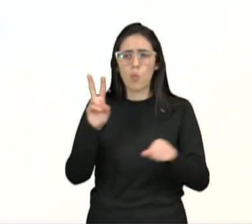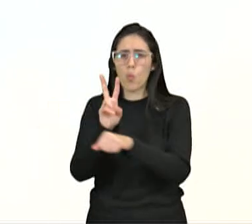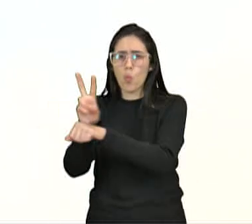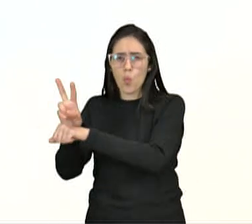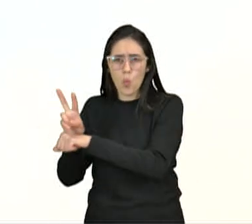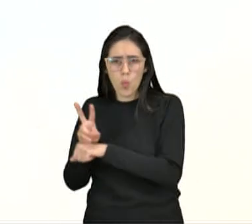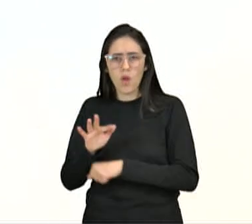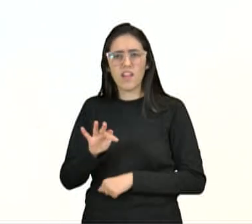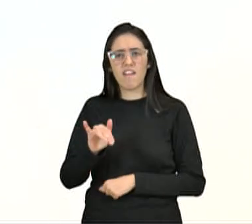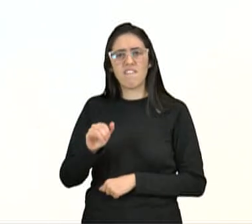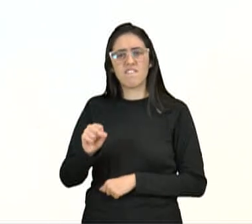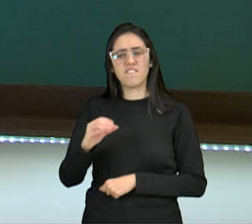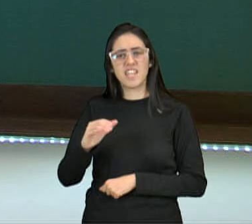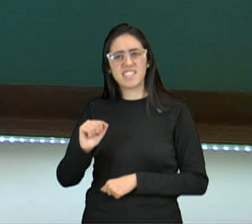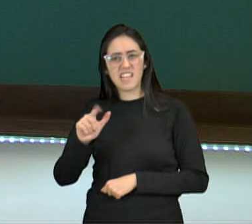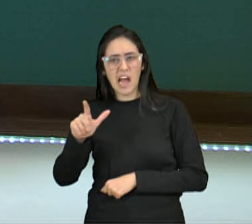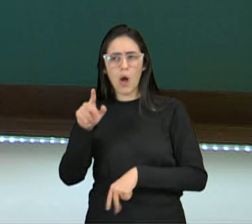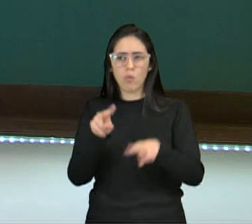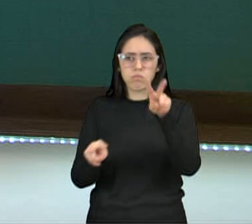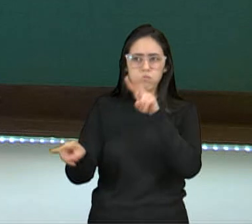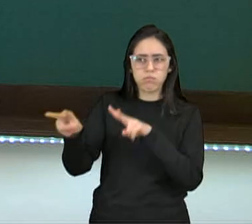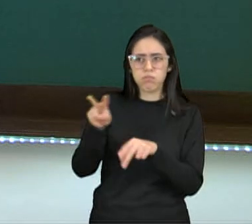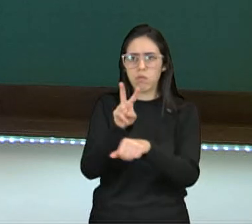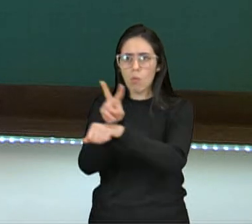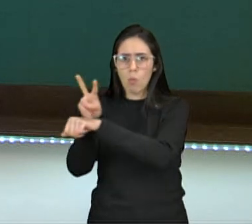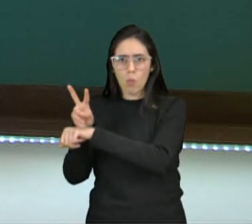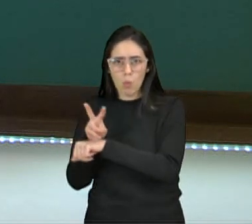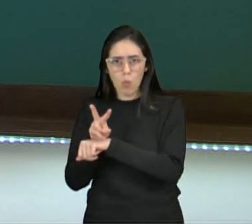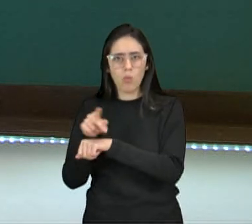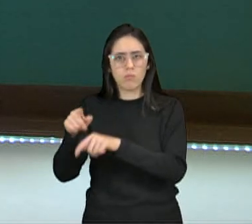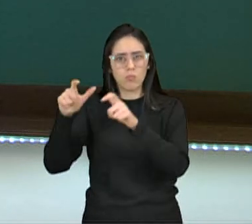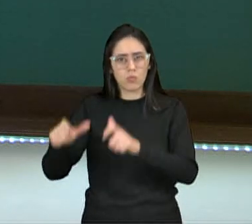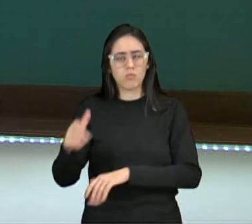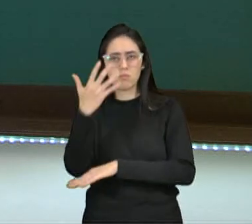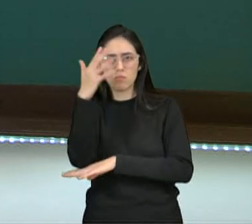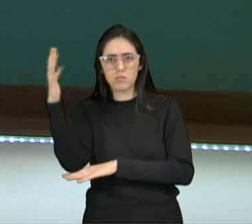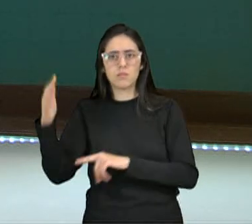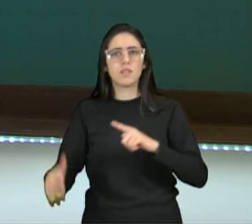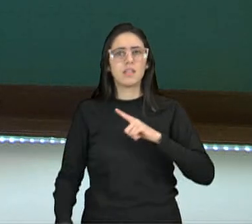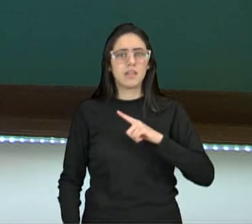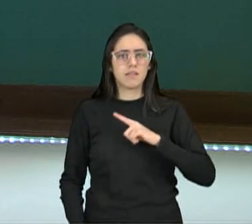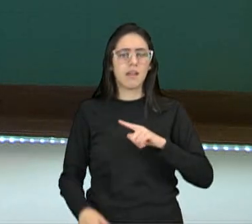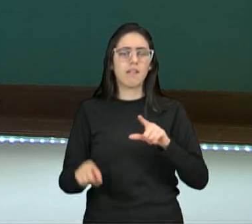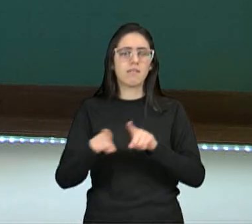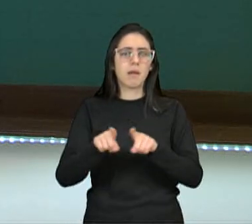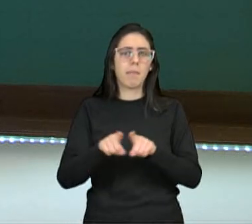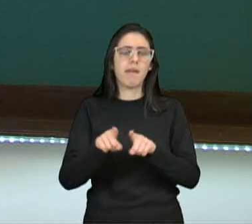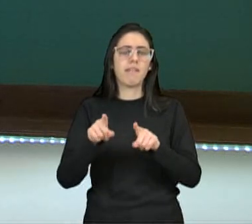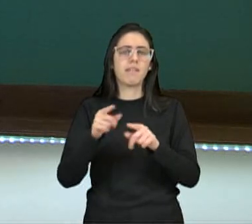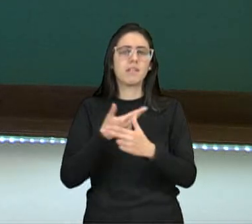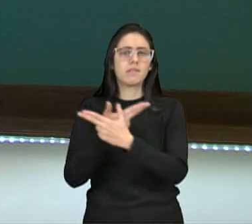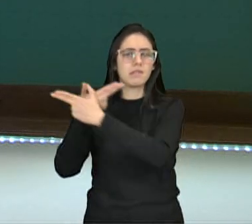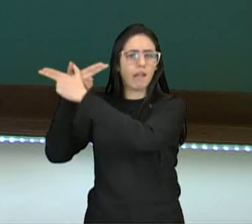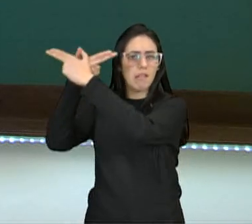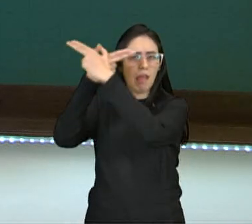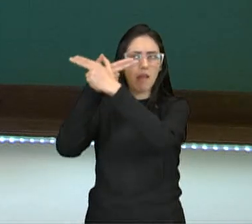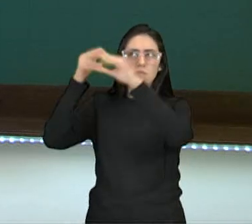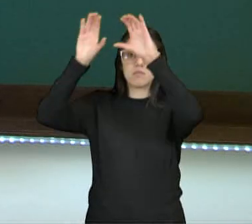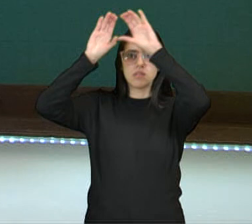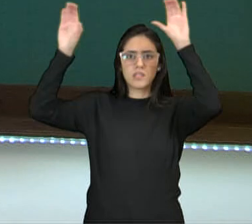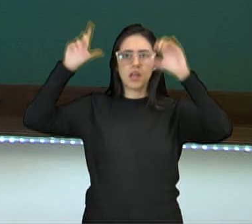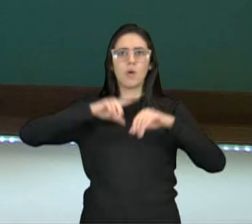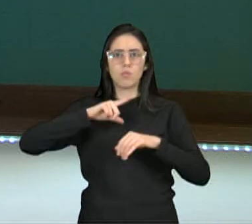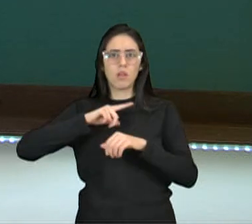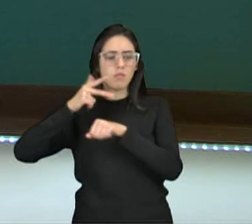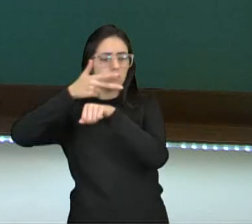fiscalização, mesmo tendo, né, essa área sendo monitorada a partir das imagens de satélite, tendo a fiscalização